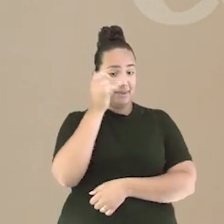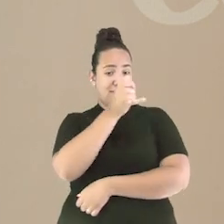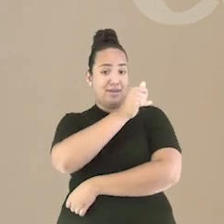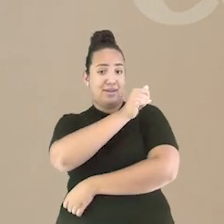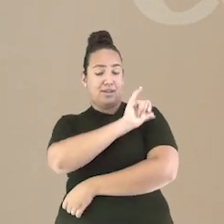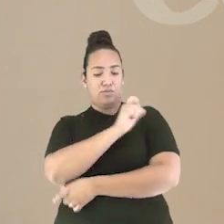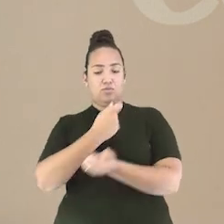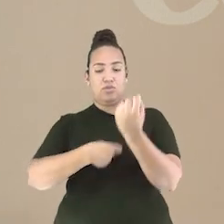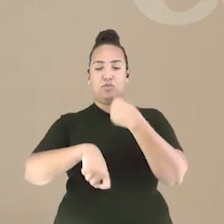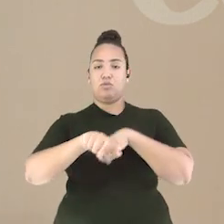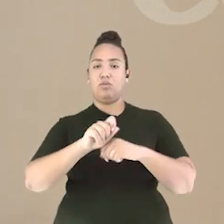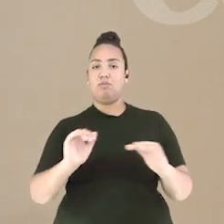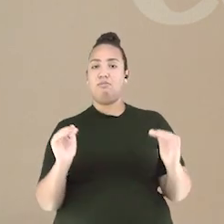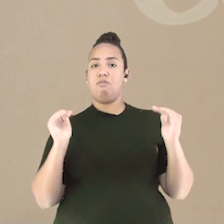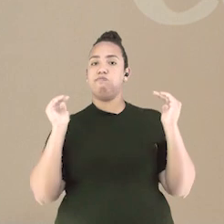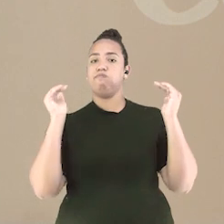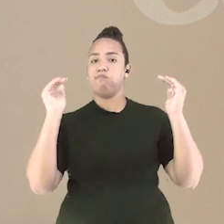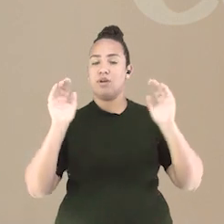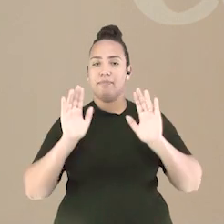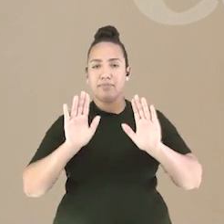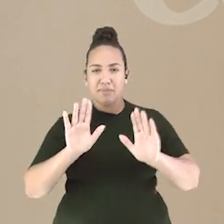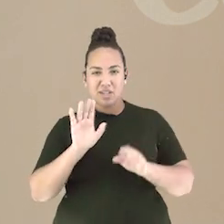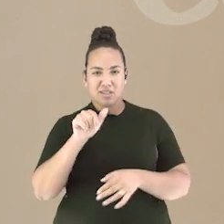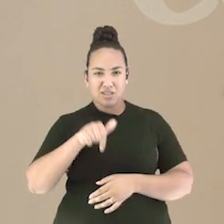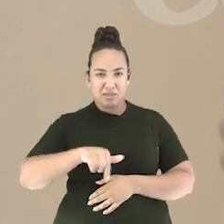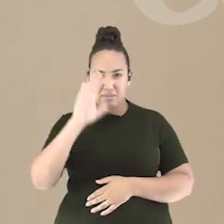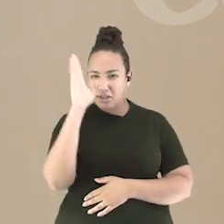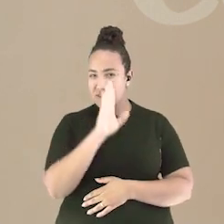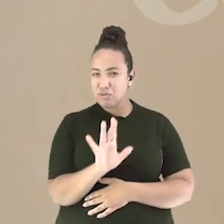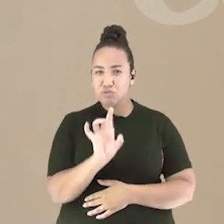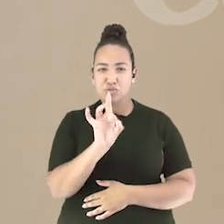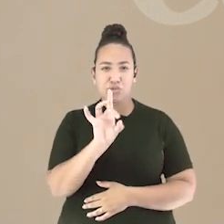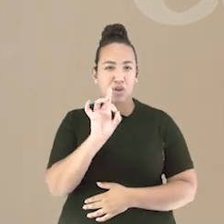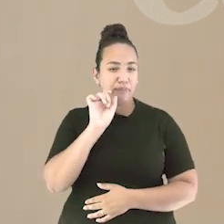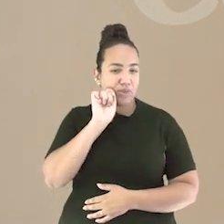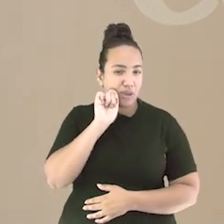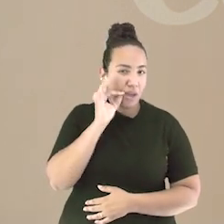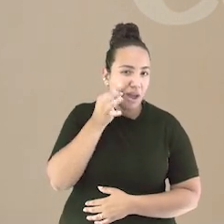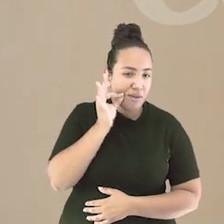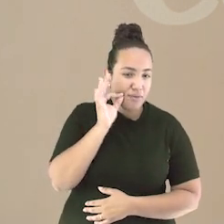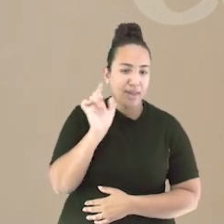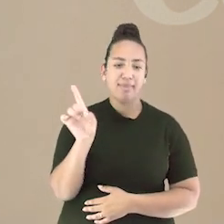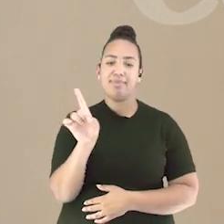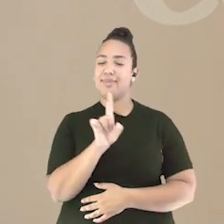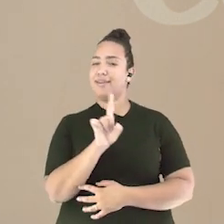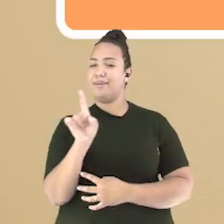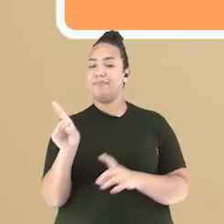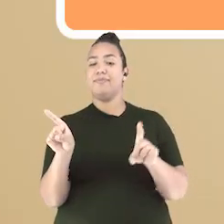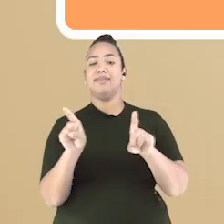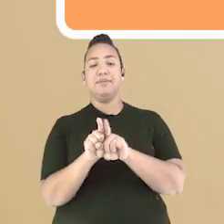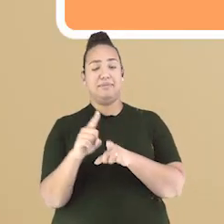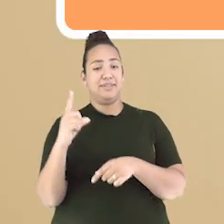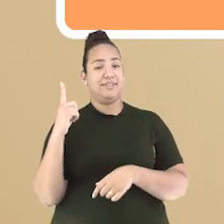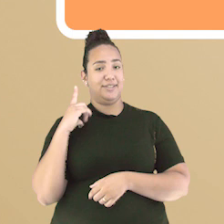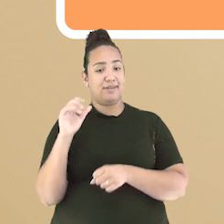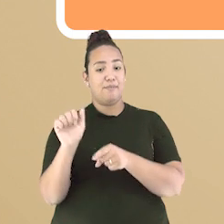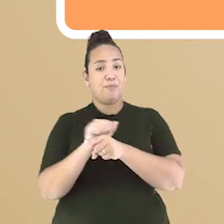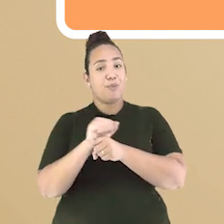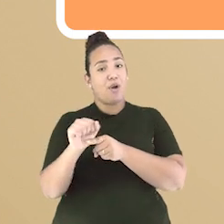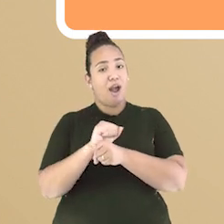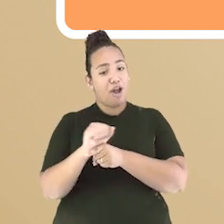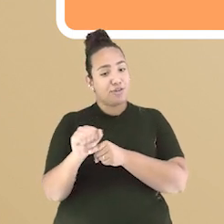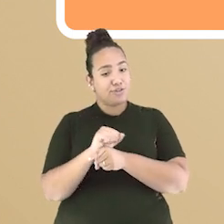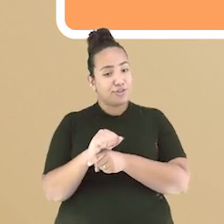estados. Mas não para por aí não, nem só de café se vive o Brasil. Era o início do ciclo da borracha, que além de movimentar